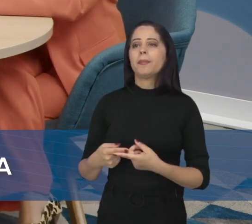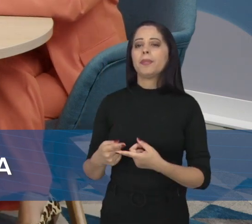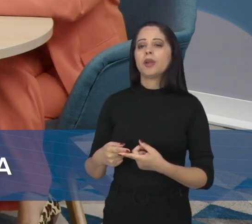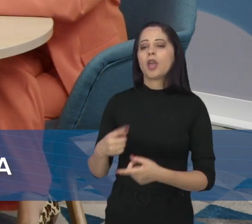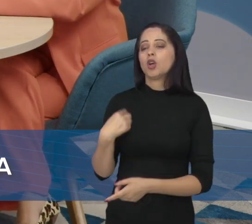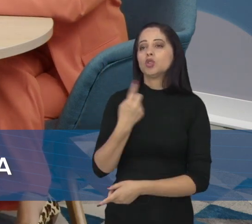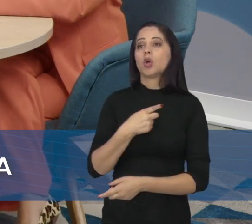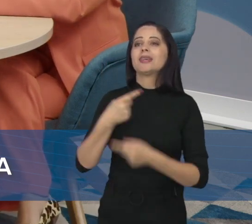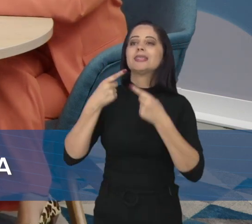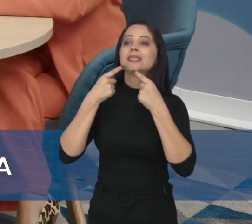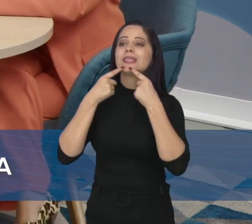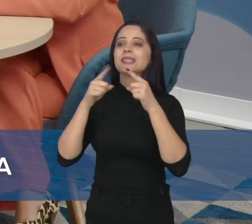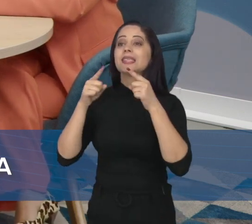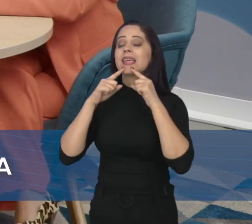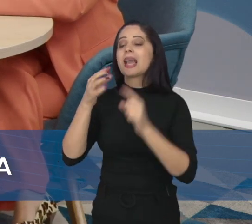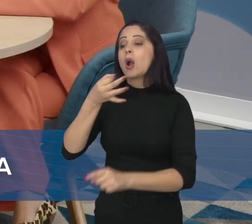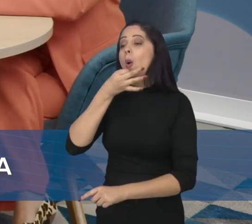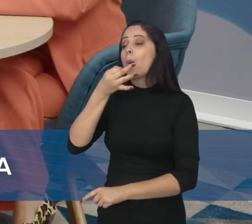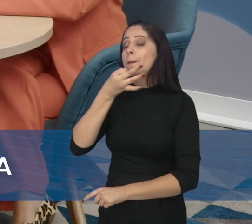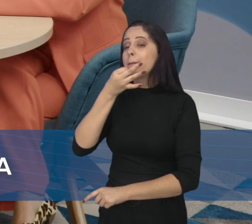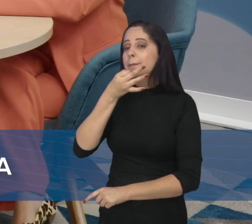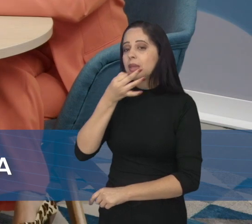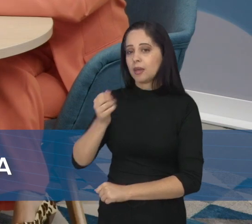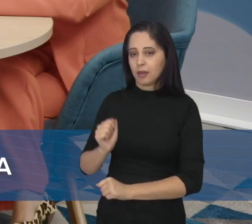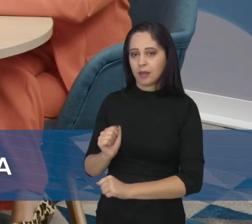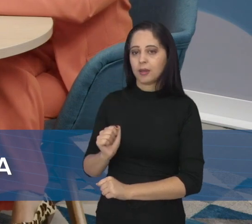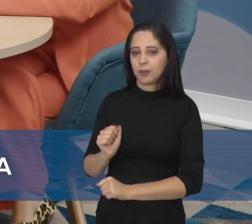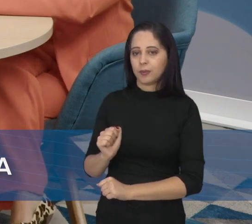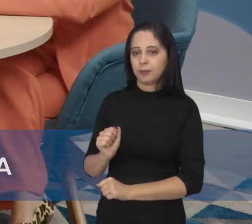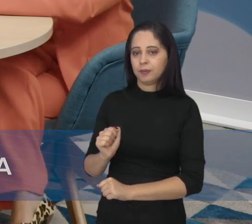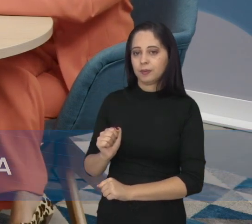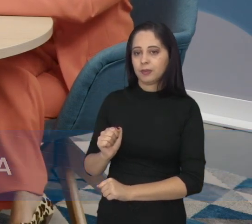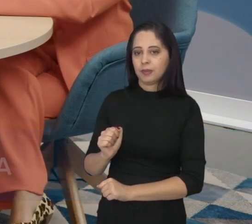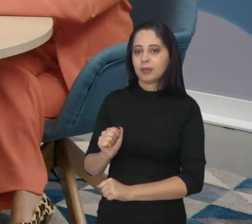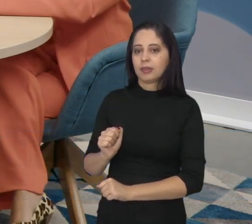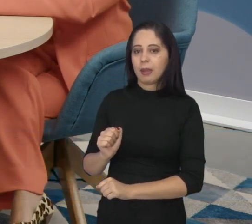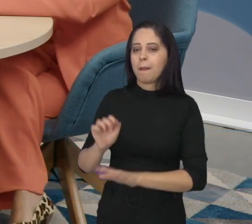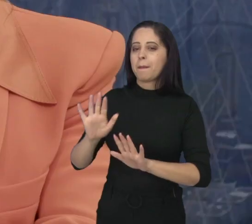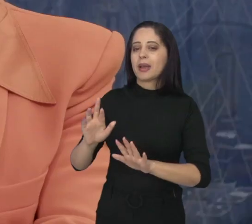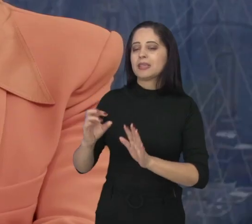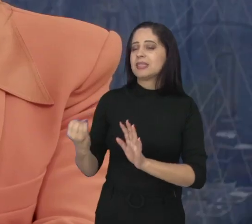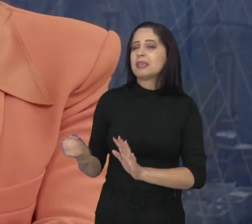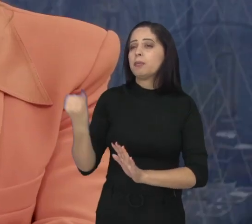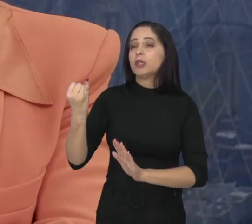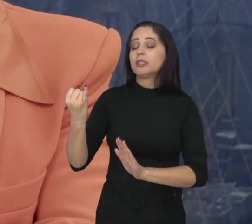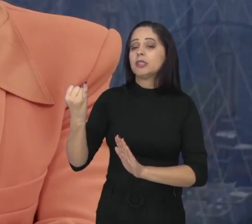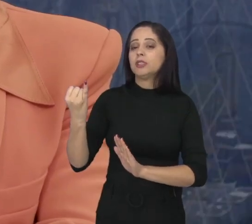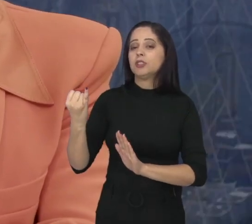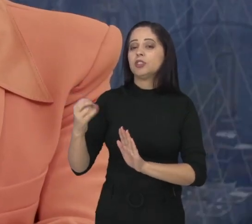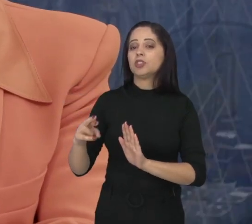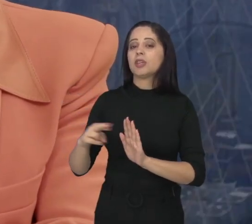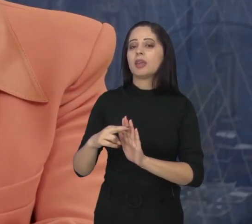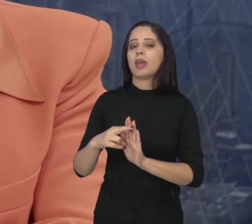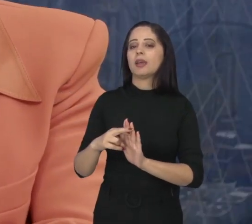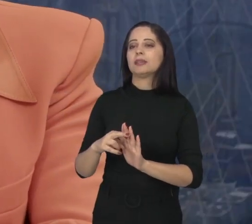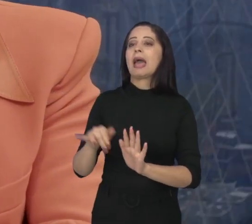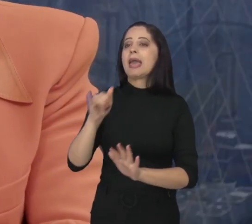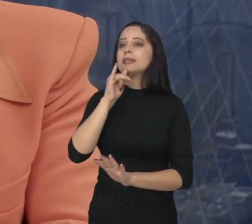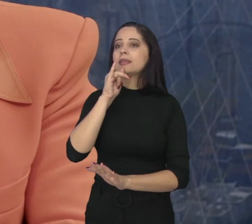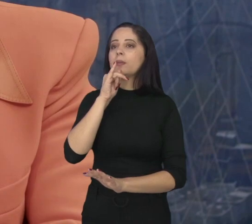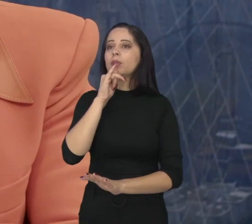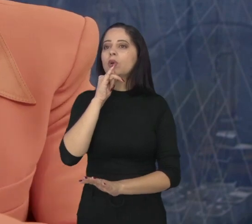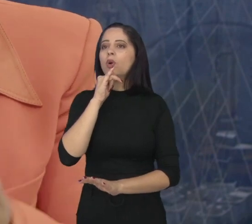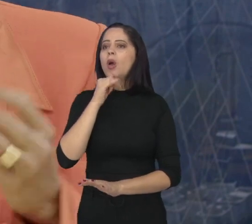crítica a alguém sobre algo, eu sempre penso que a régua mais importante é que desejo eu tenho com